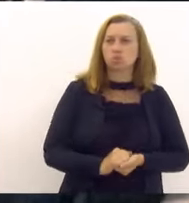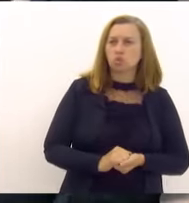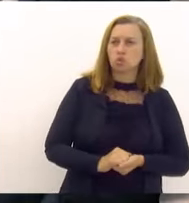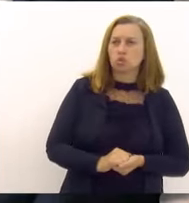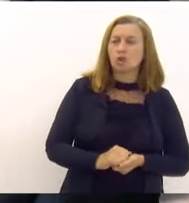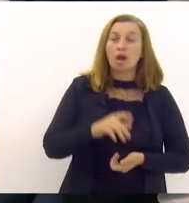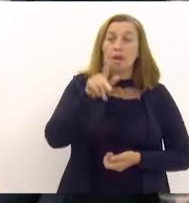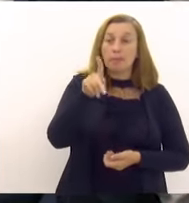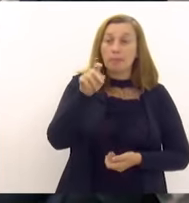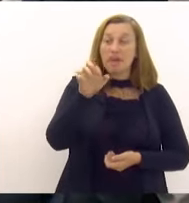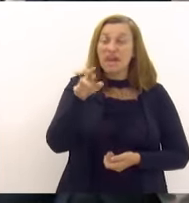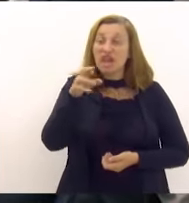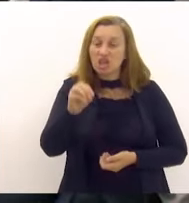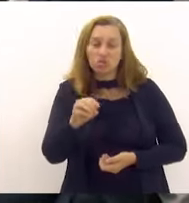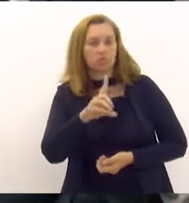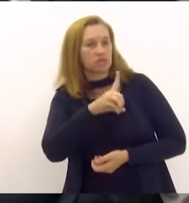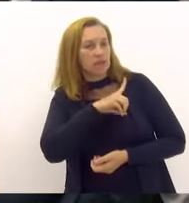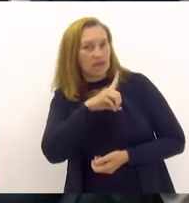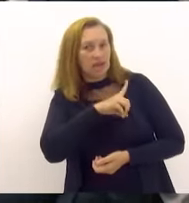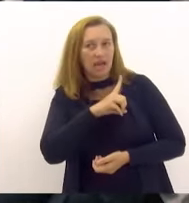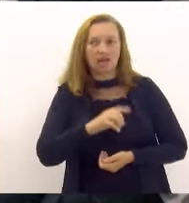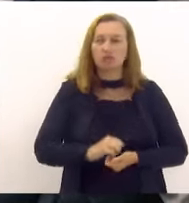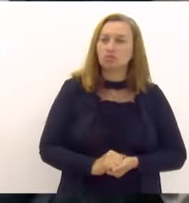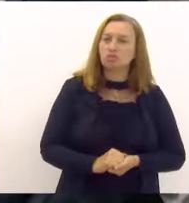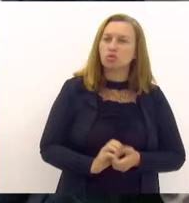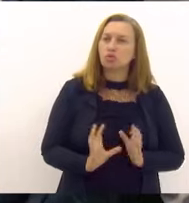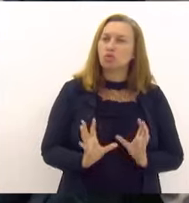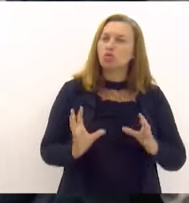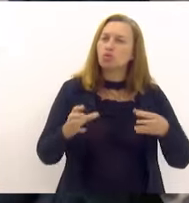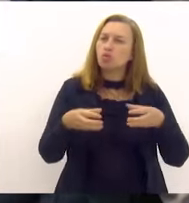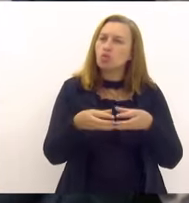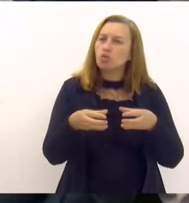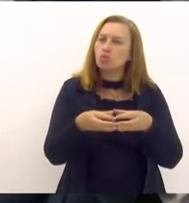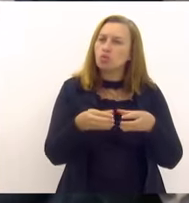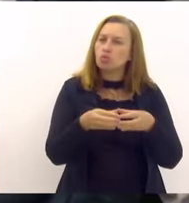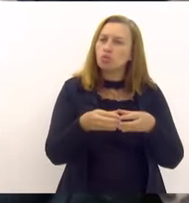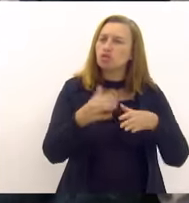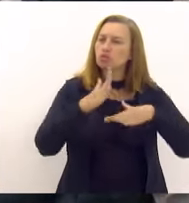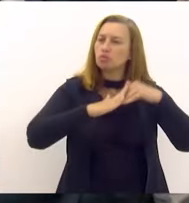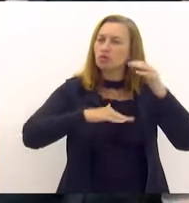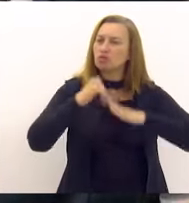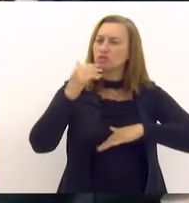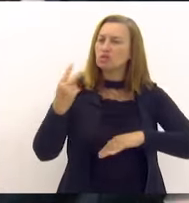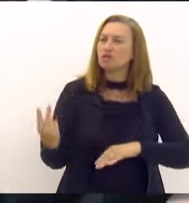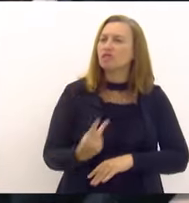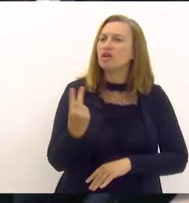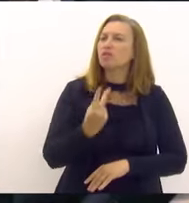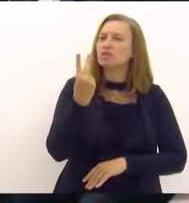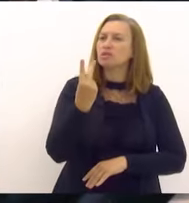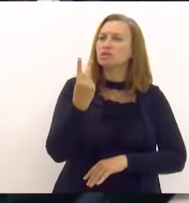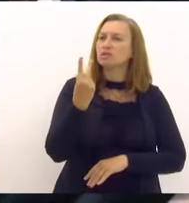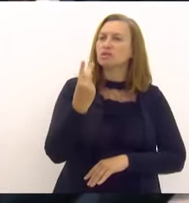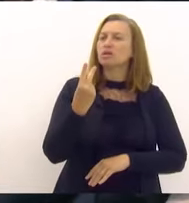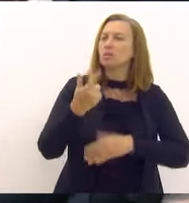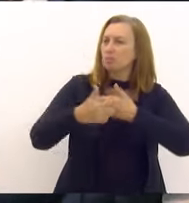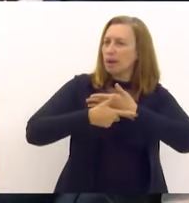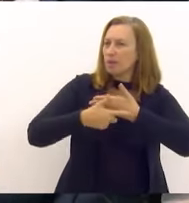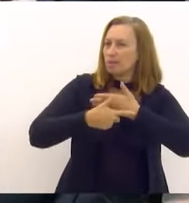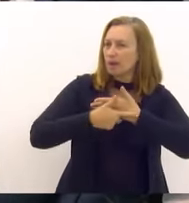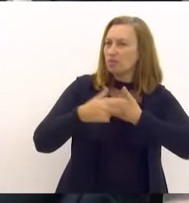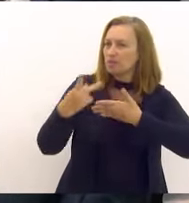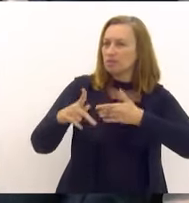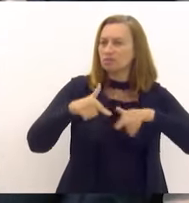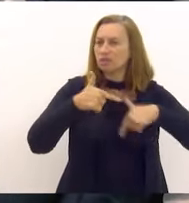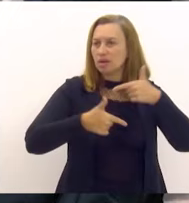os peritos, que os delegados, que o conjunto das carreiras sejam valorizadas pelo seu papel e pela função que